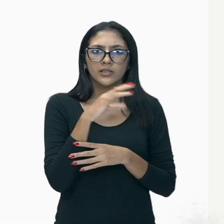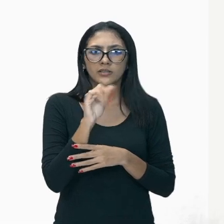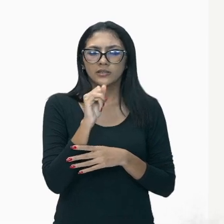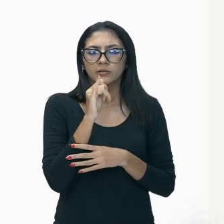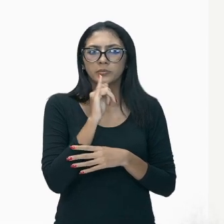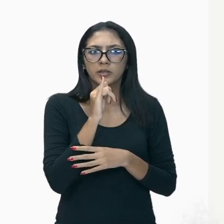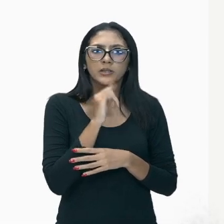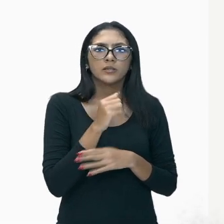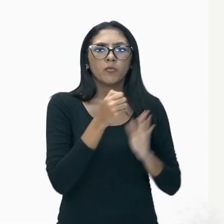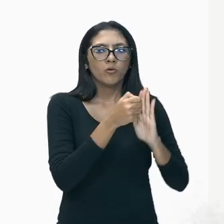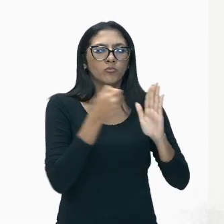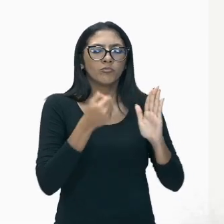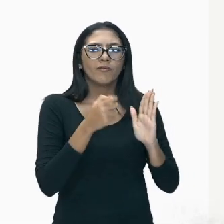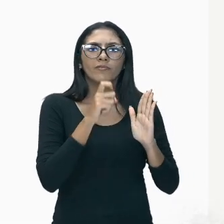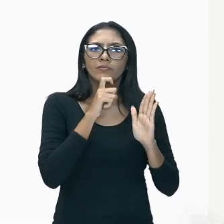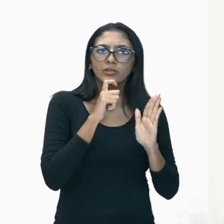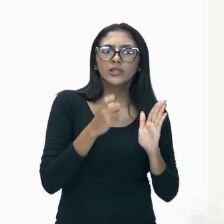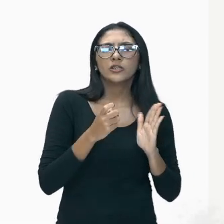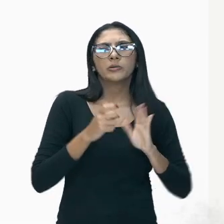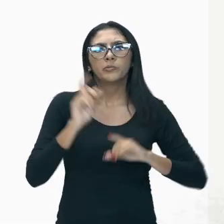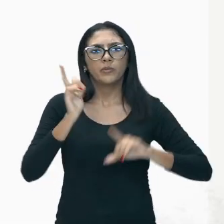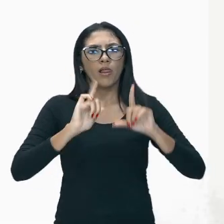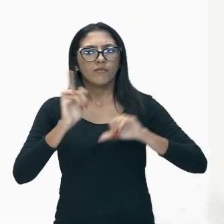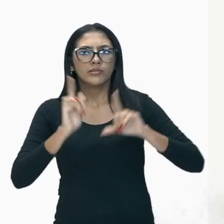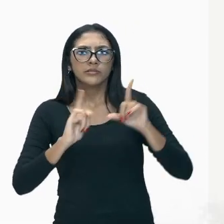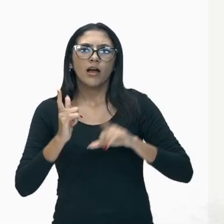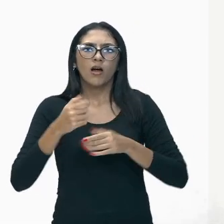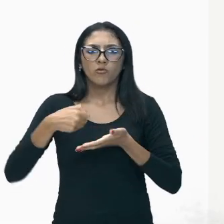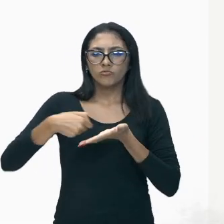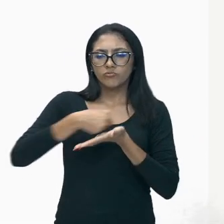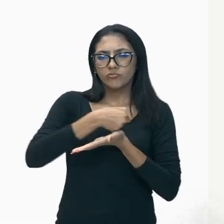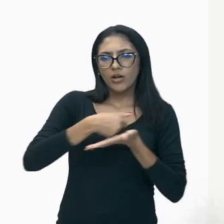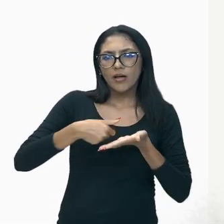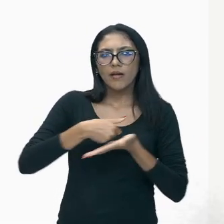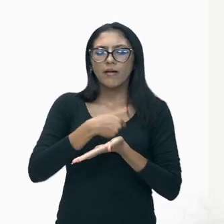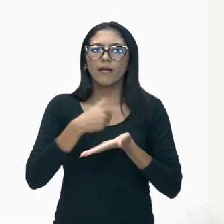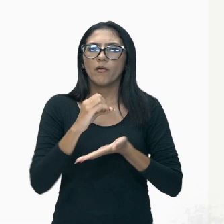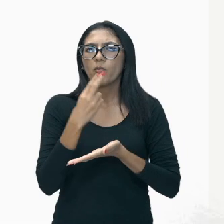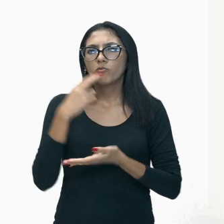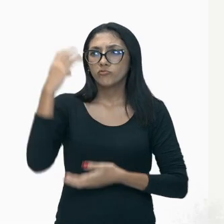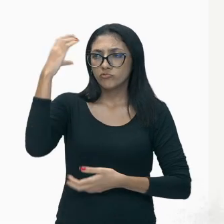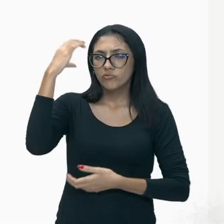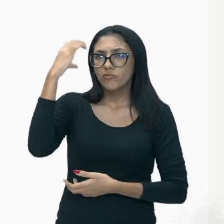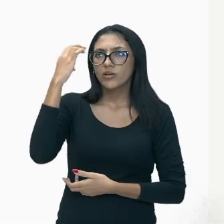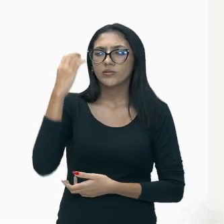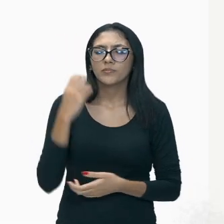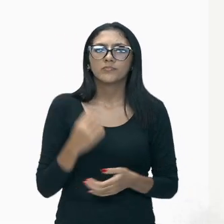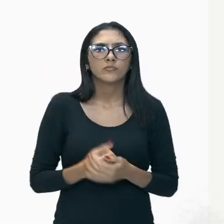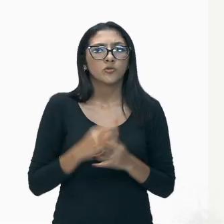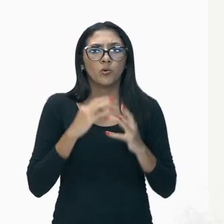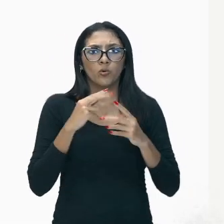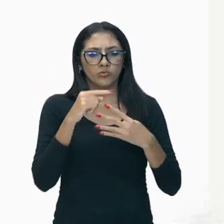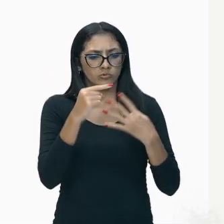geladeira, da TV, do ferro elétrico, do chuveiro elétrico. Todos eles têm uma potência. Aí você